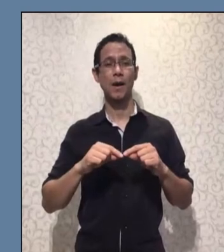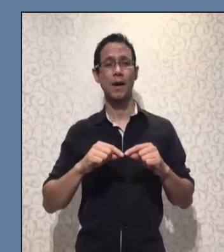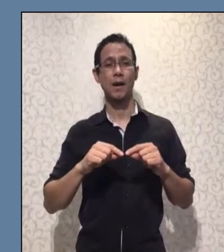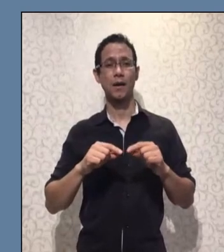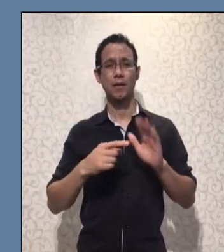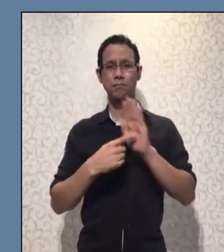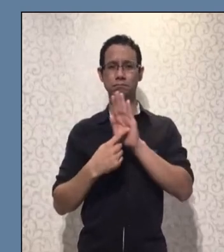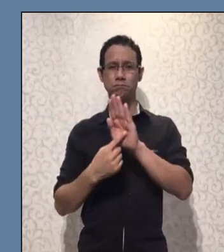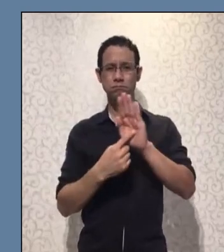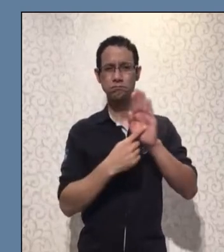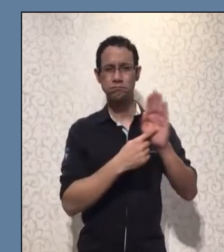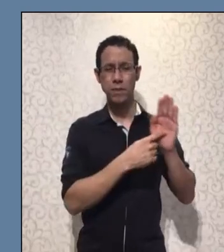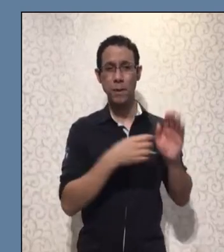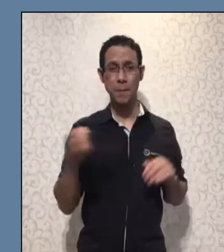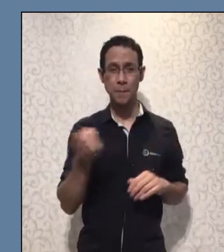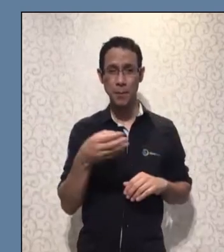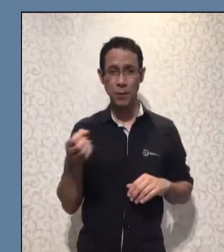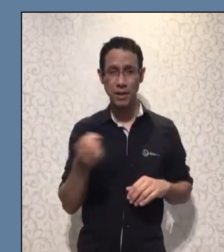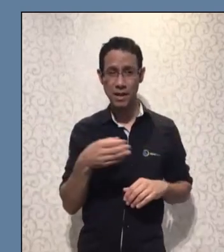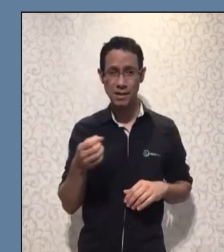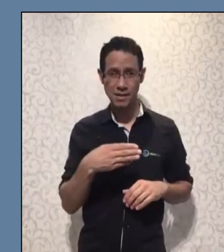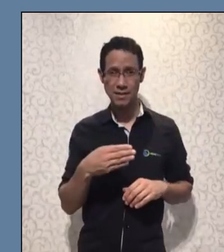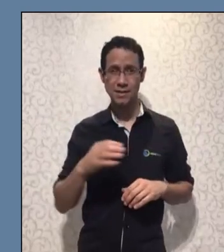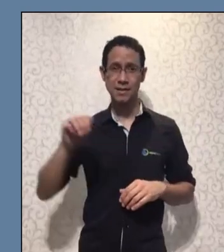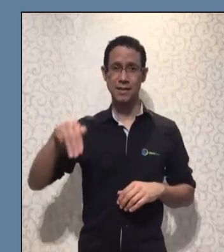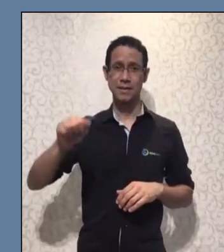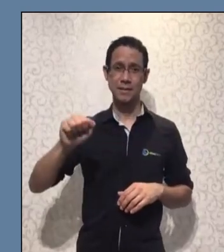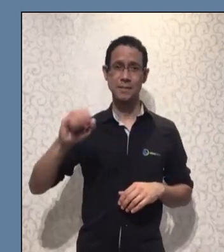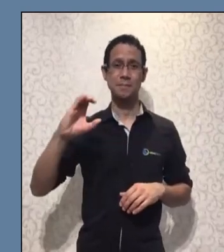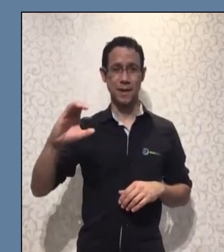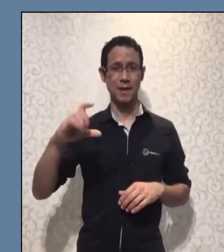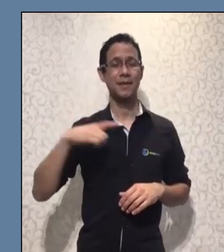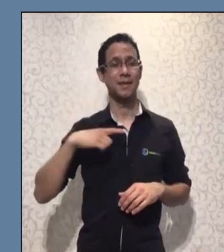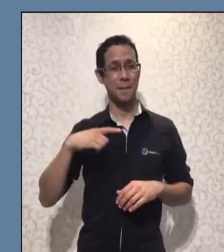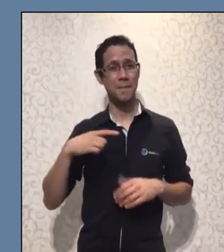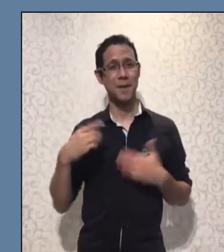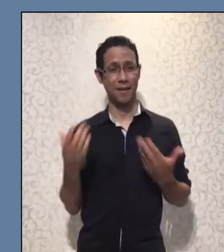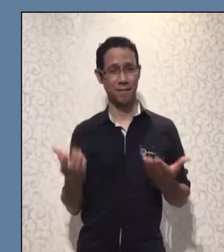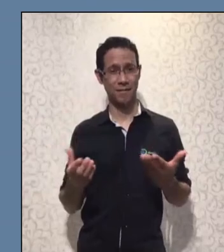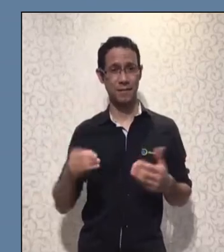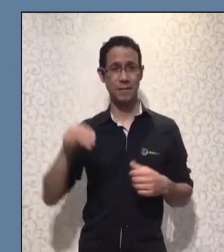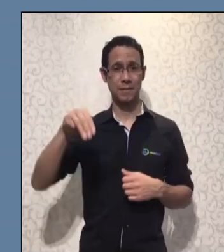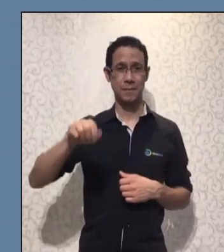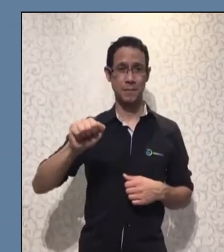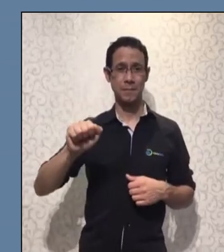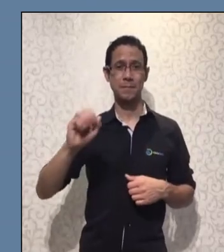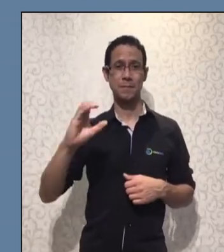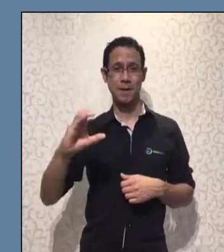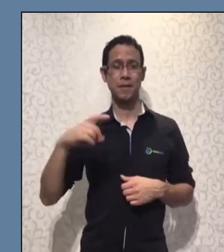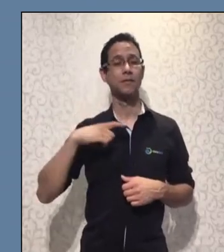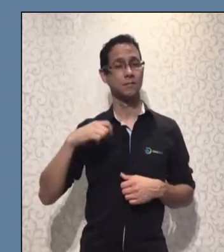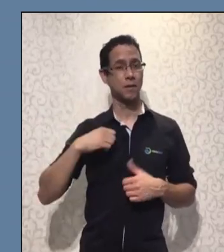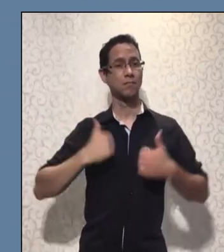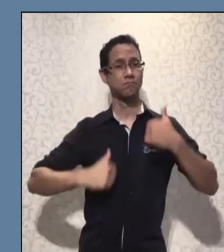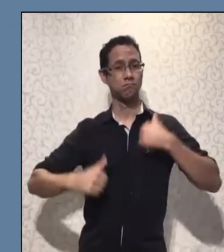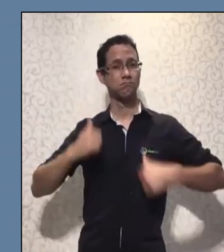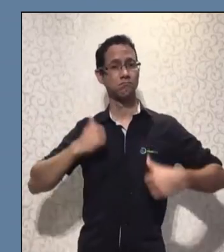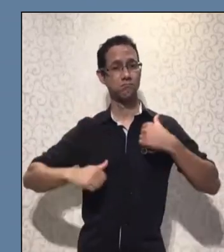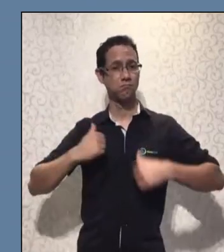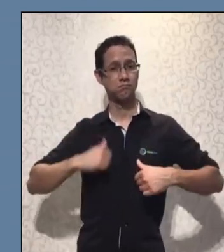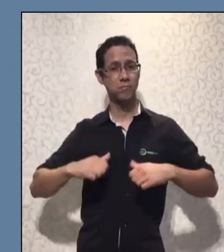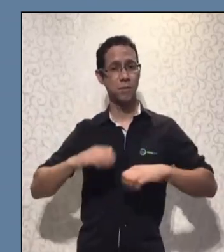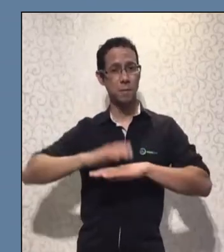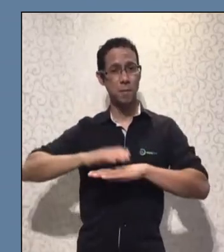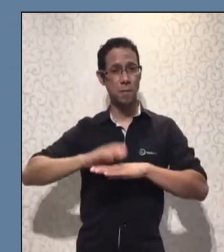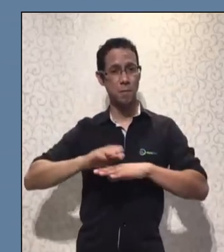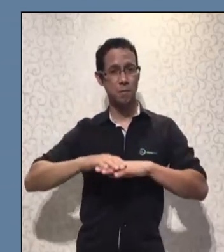MAC. Porque o MAC, nós temos a honra de possuir ali artistas e obras de determinados